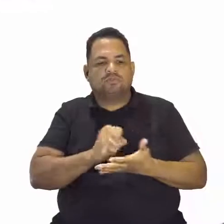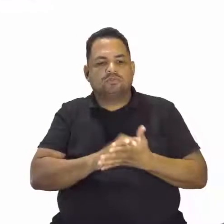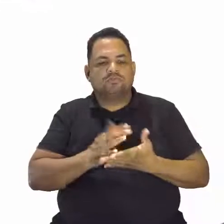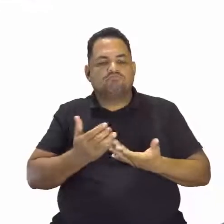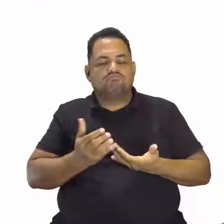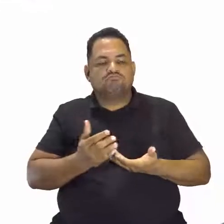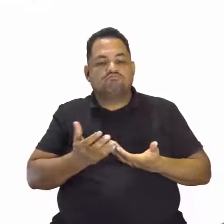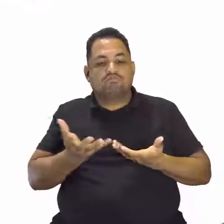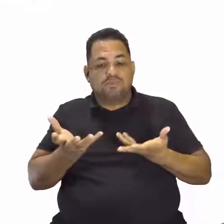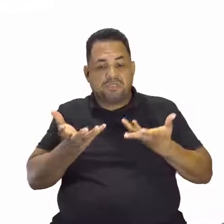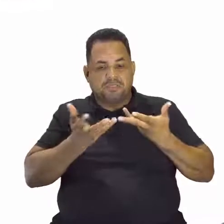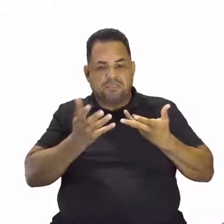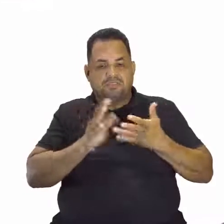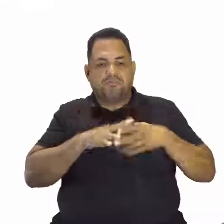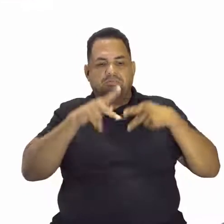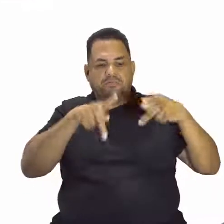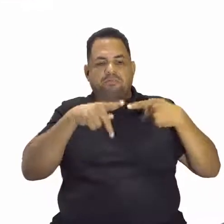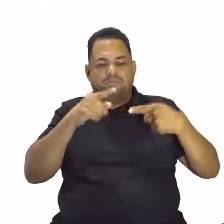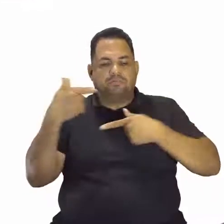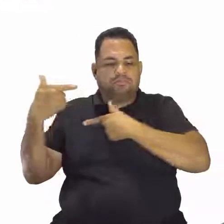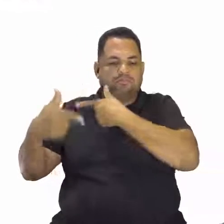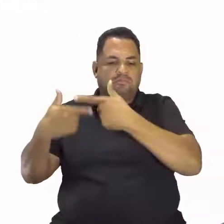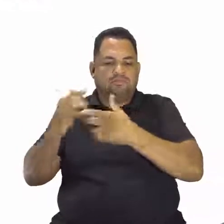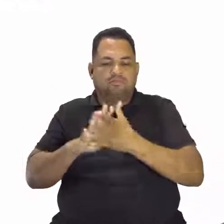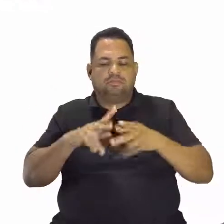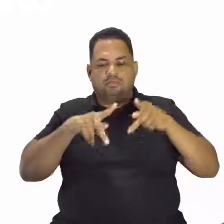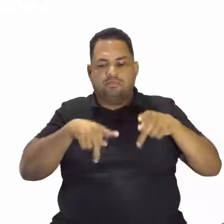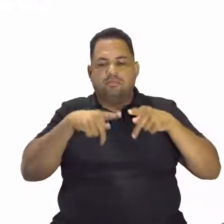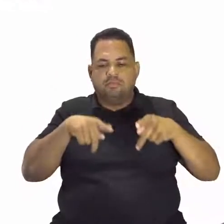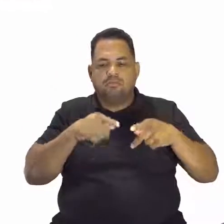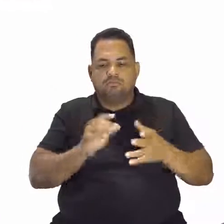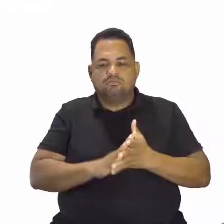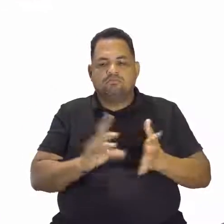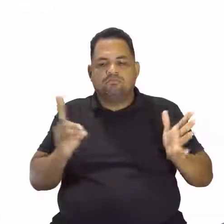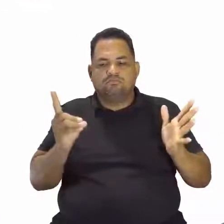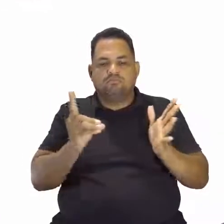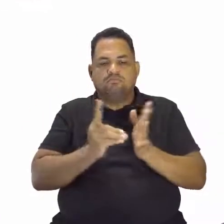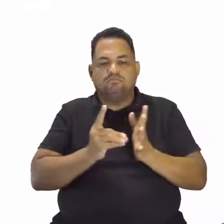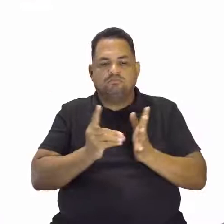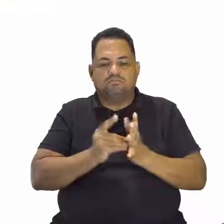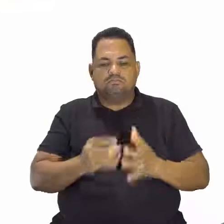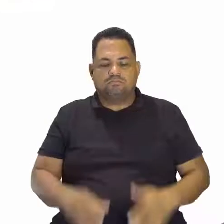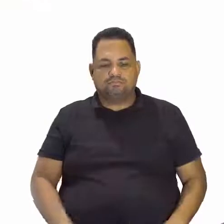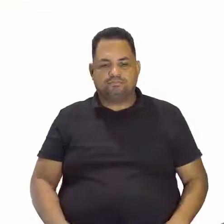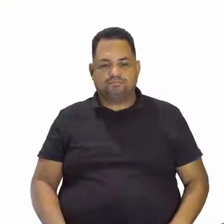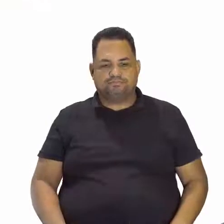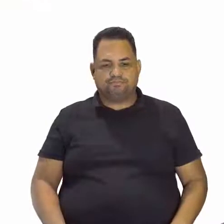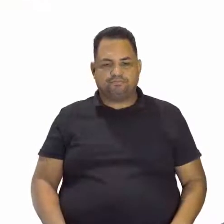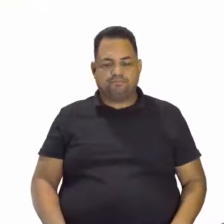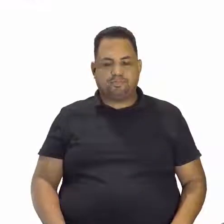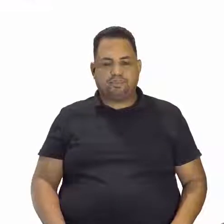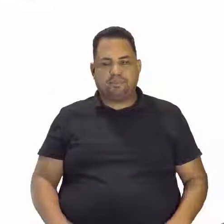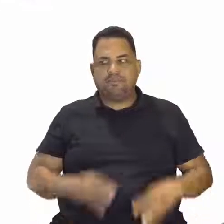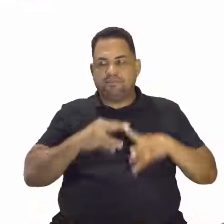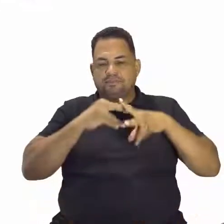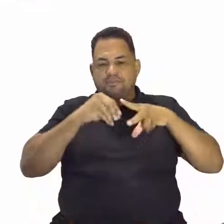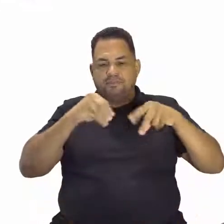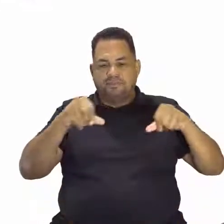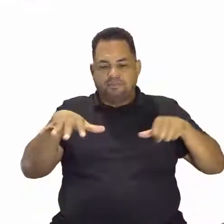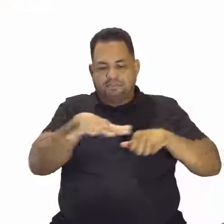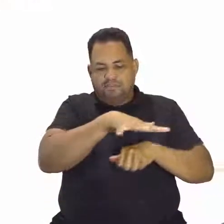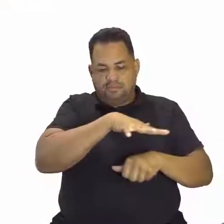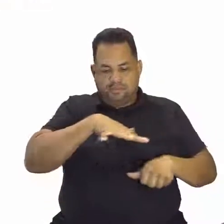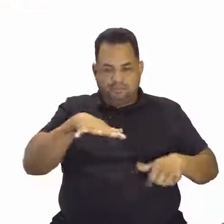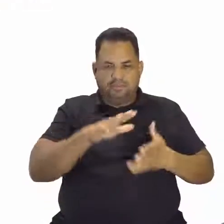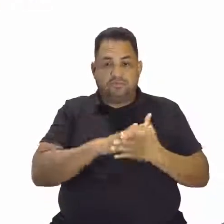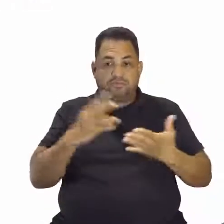pelas populações tradicionais, entre elas os povos indígenas. Então, a terra indígena, ela passa por esse